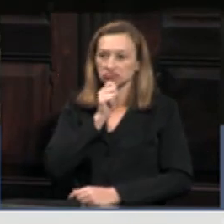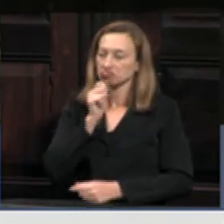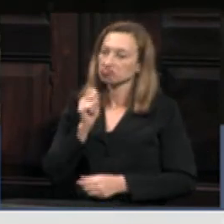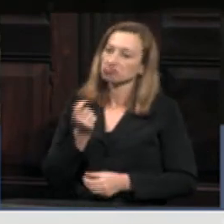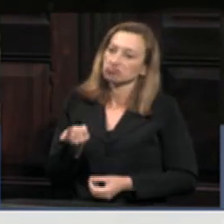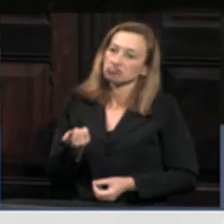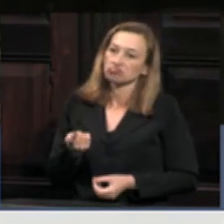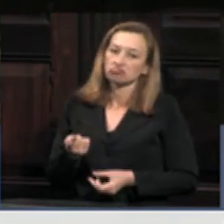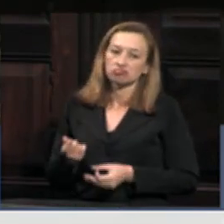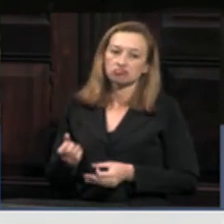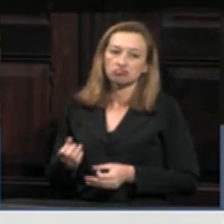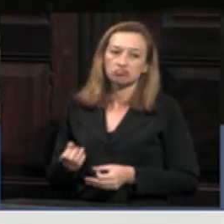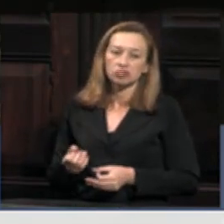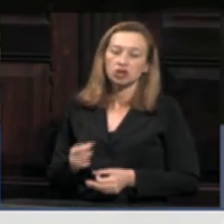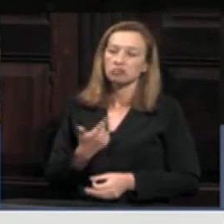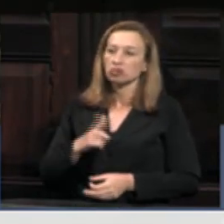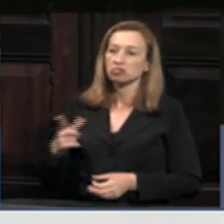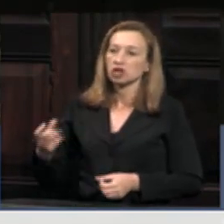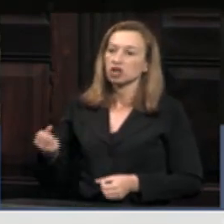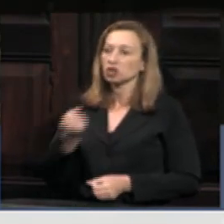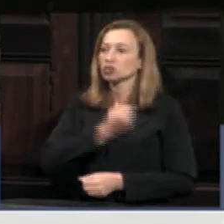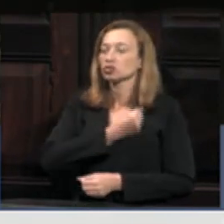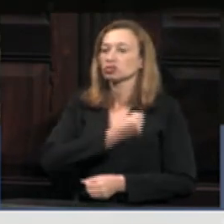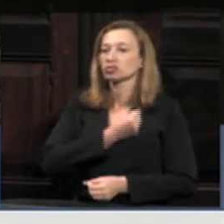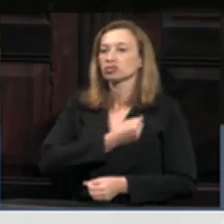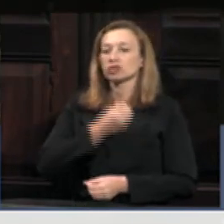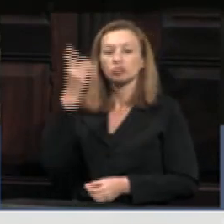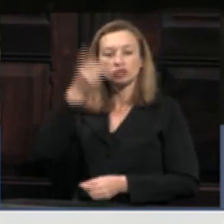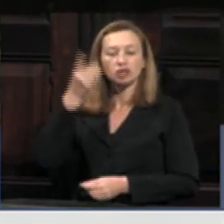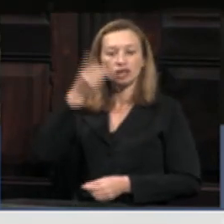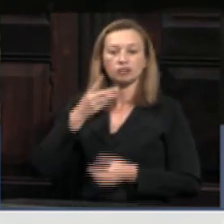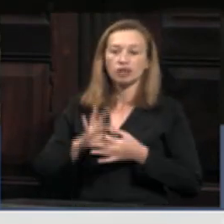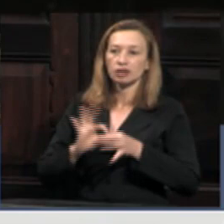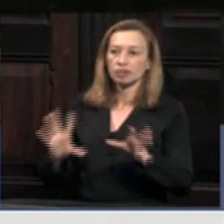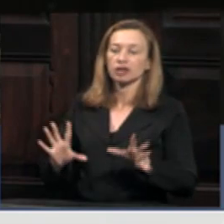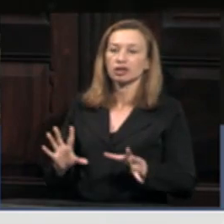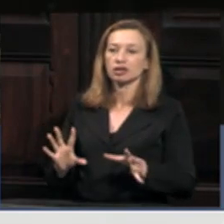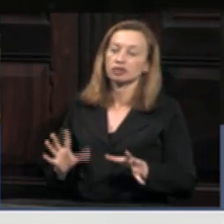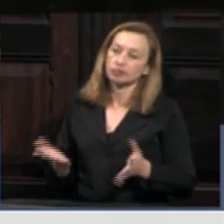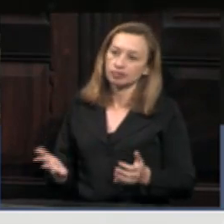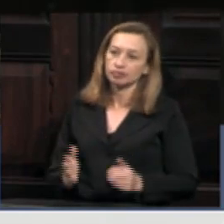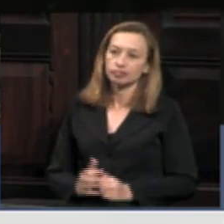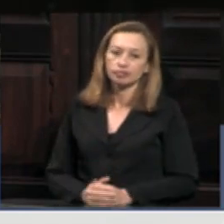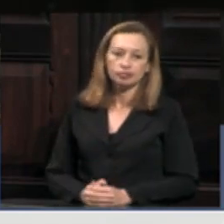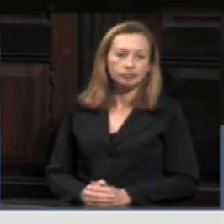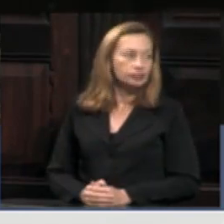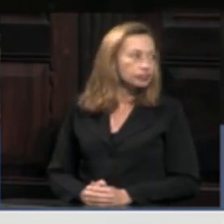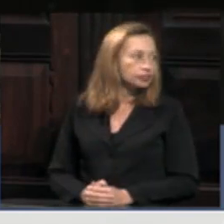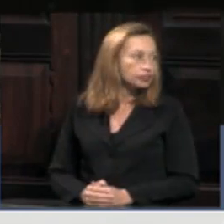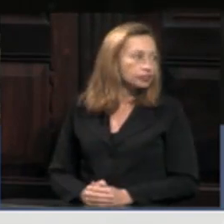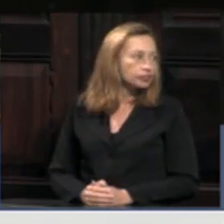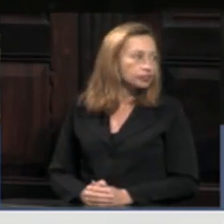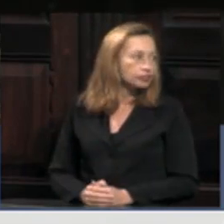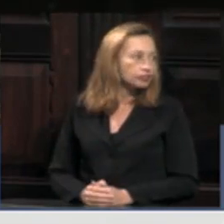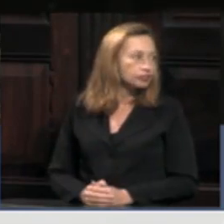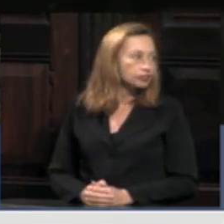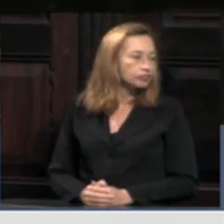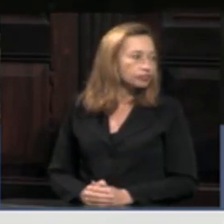havendo quórum para deliberação, fica adiada a votação por falta de quórum.